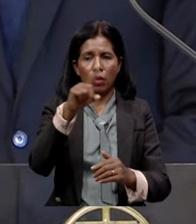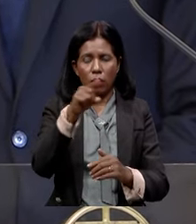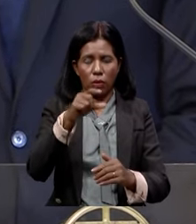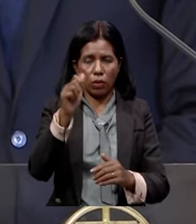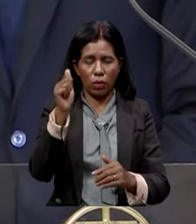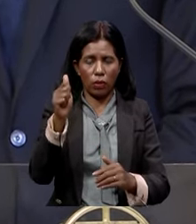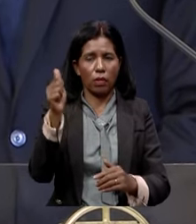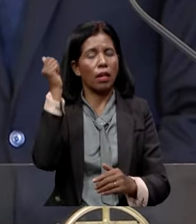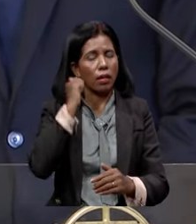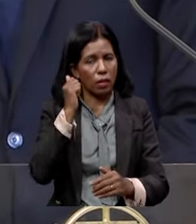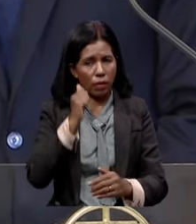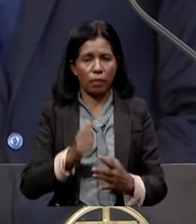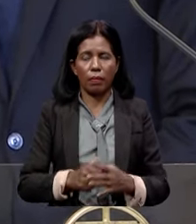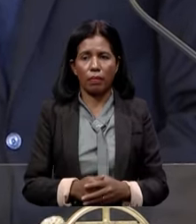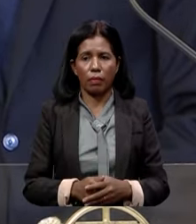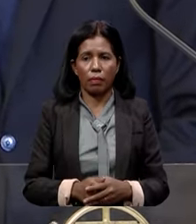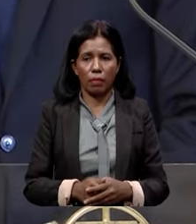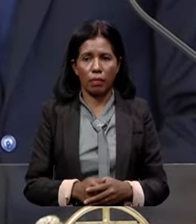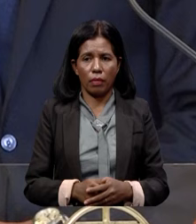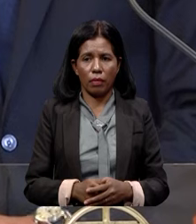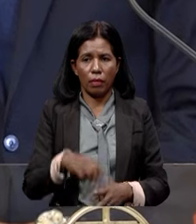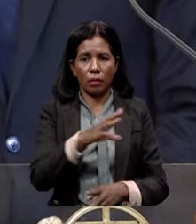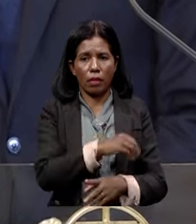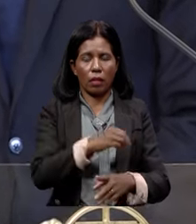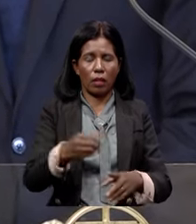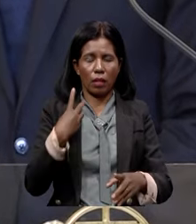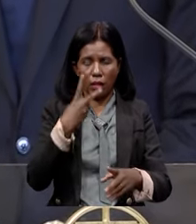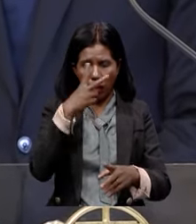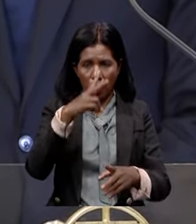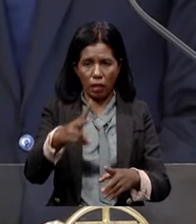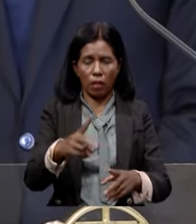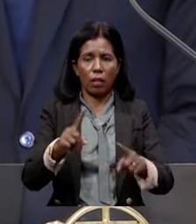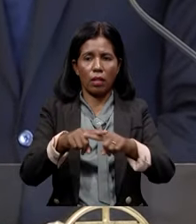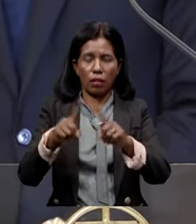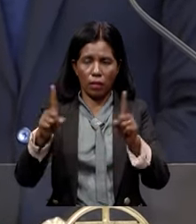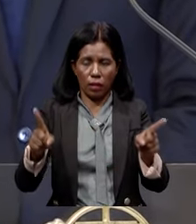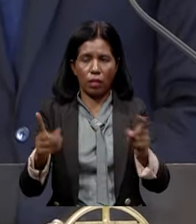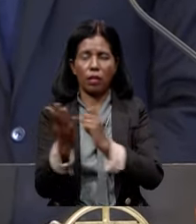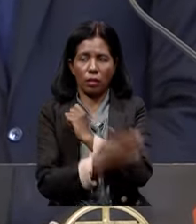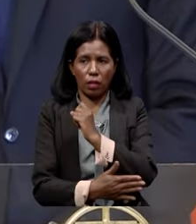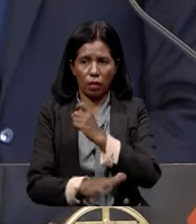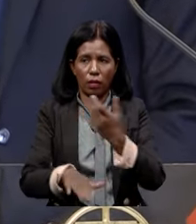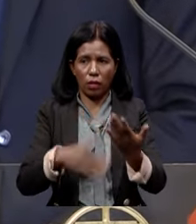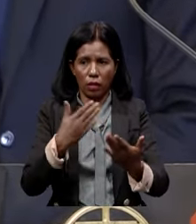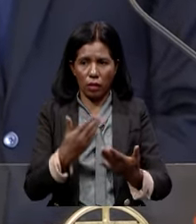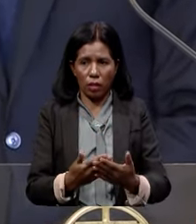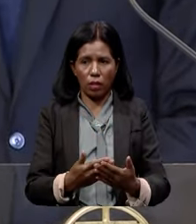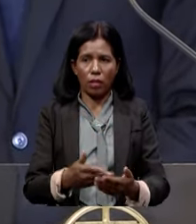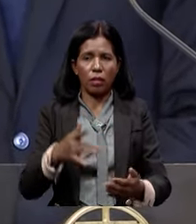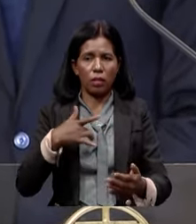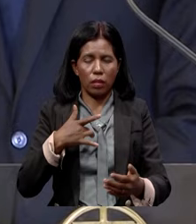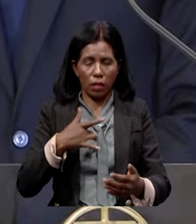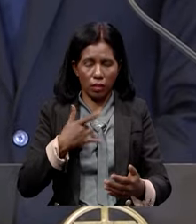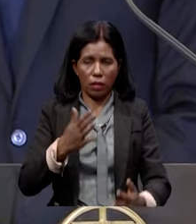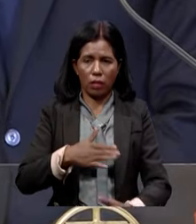Luso-Asiática, onde muitas comunidades em diferentes países sentem